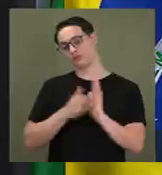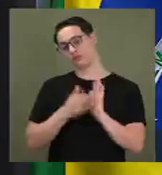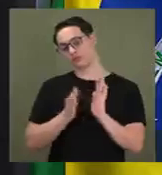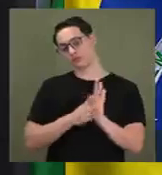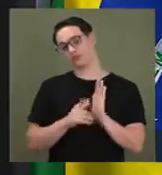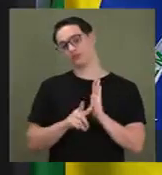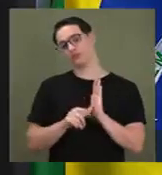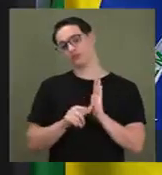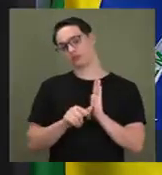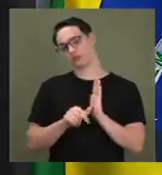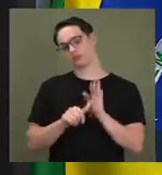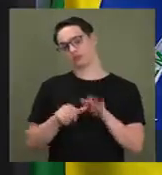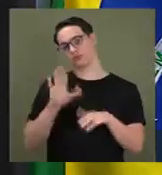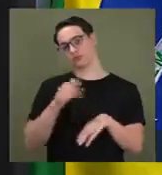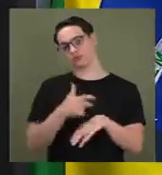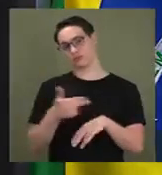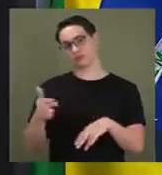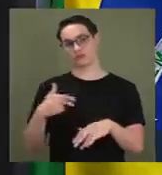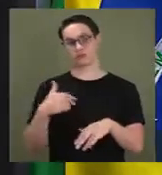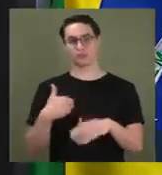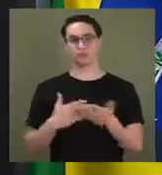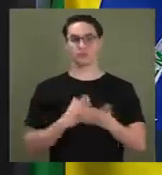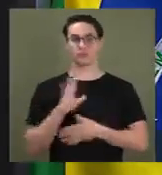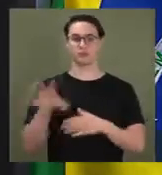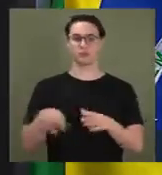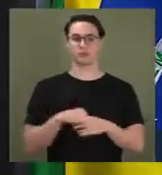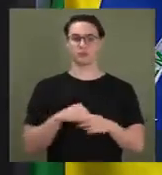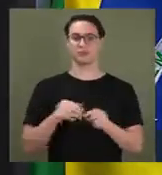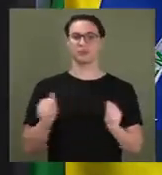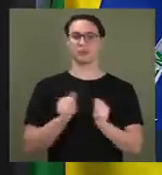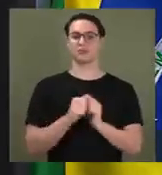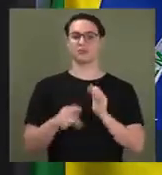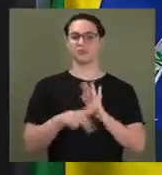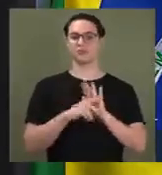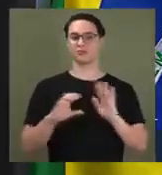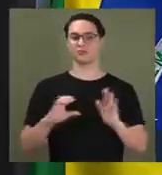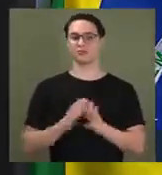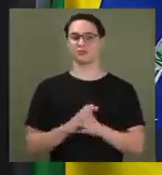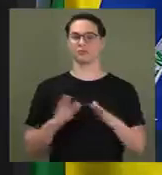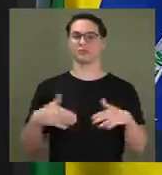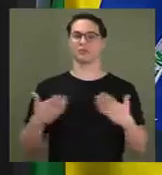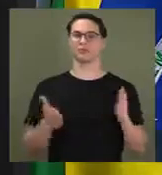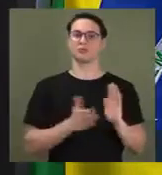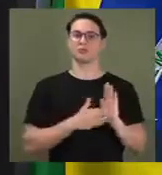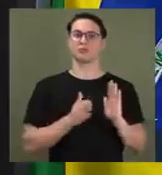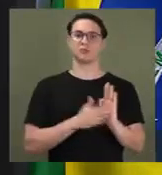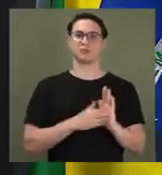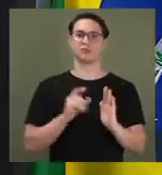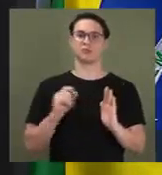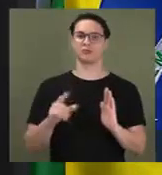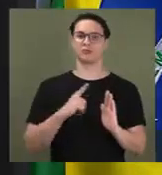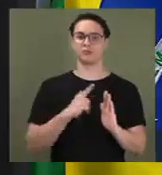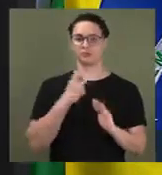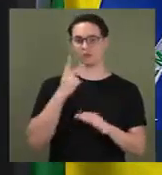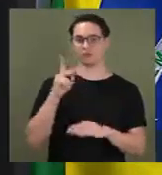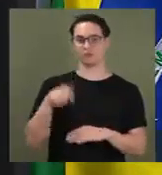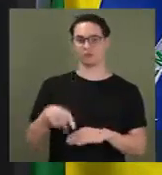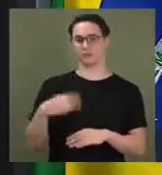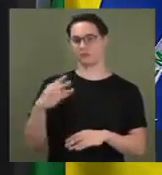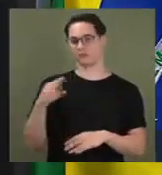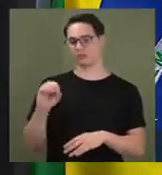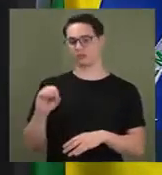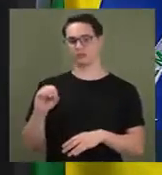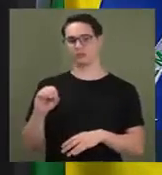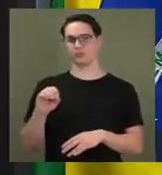mais aquilo que é a intenção de implementar de imediato a PEC. Eu cheguei a propor, onde diz 30, dizer,